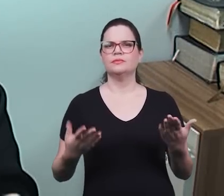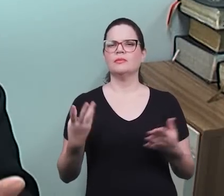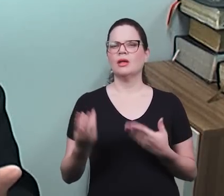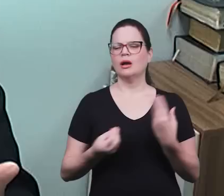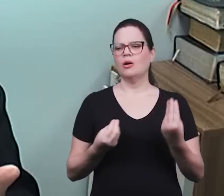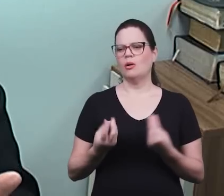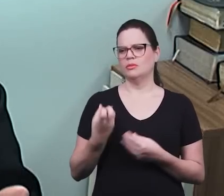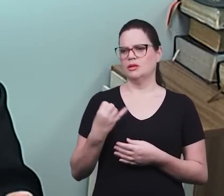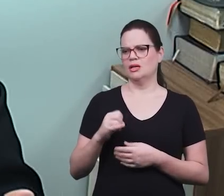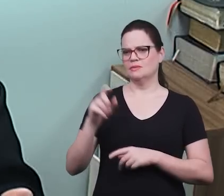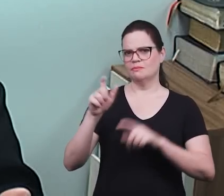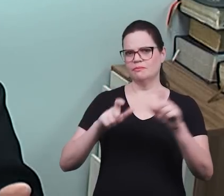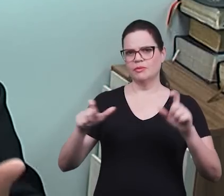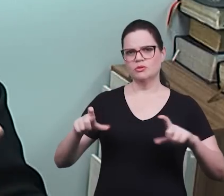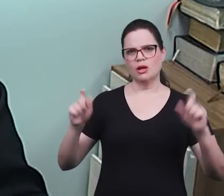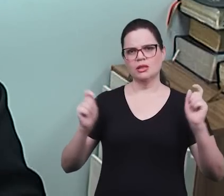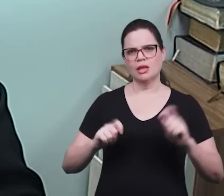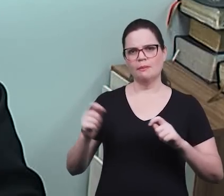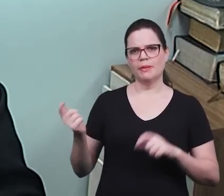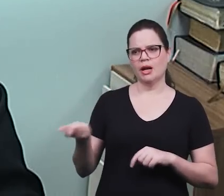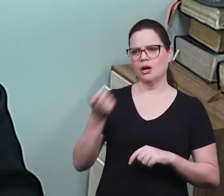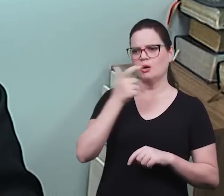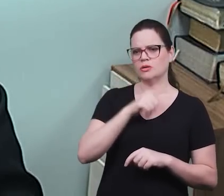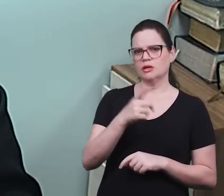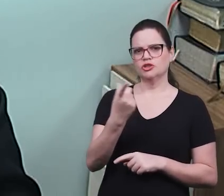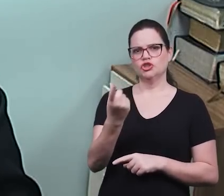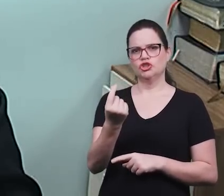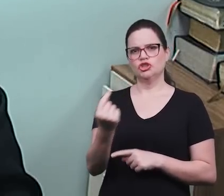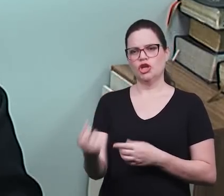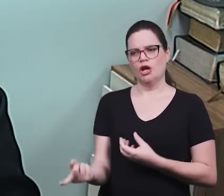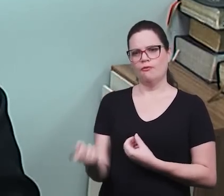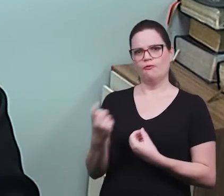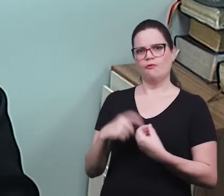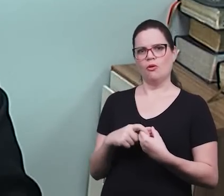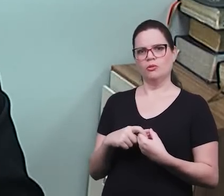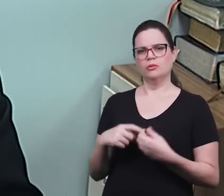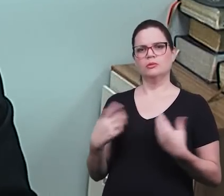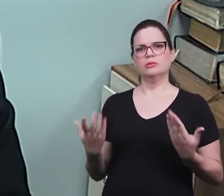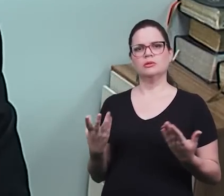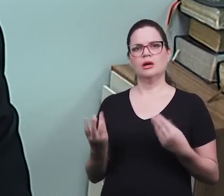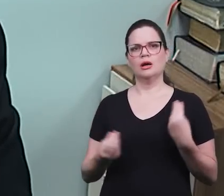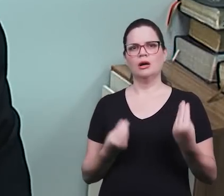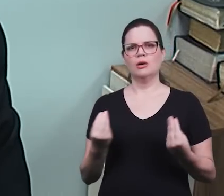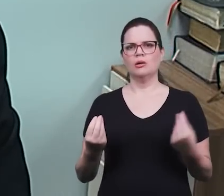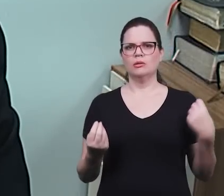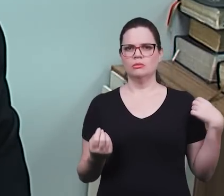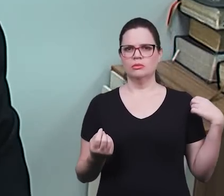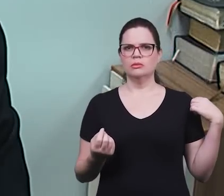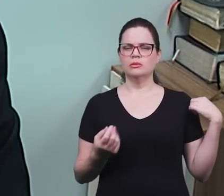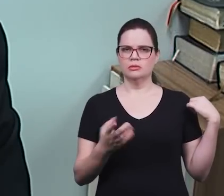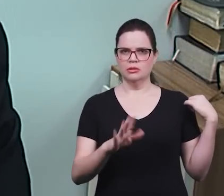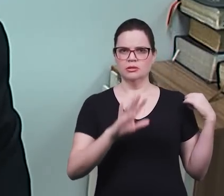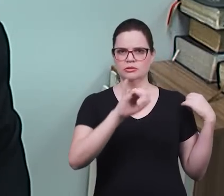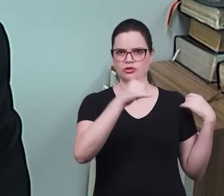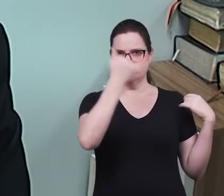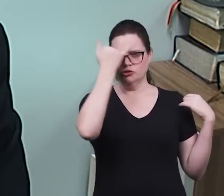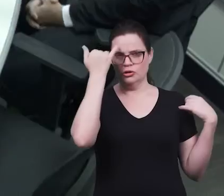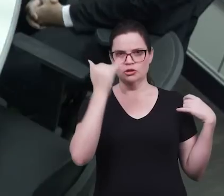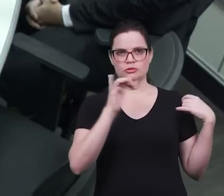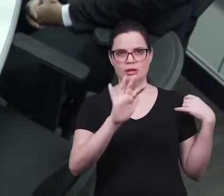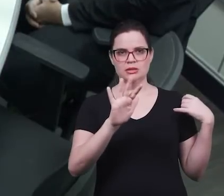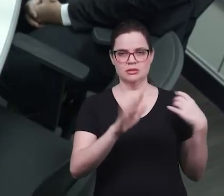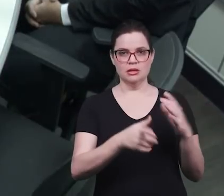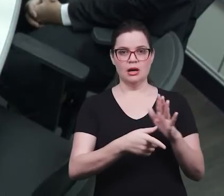essas pessoas vão poder retornar, ter o estorno ali das suas contas, os alvos de fraude, não é isso, Jorge? Antes